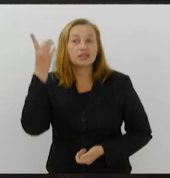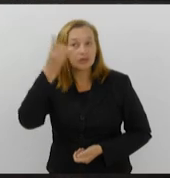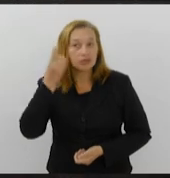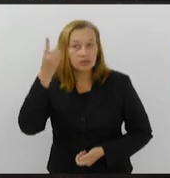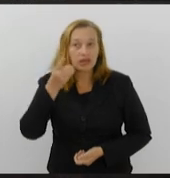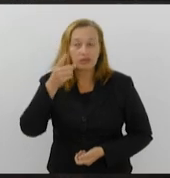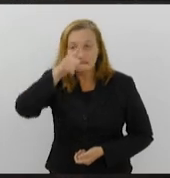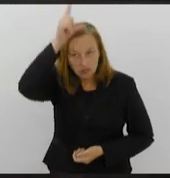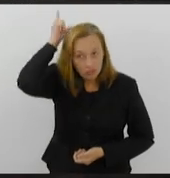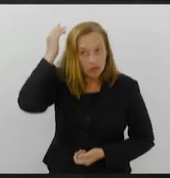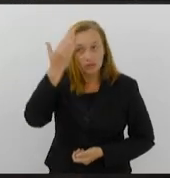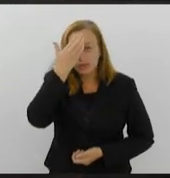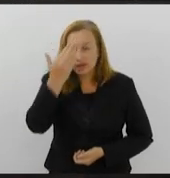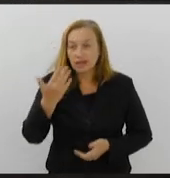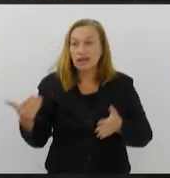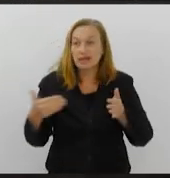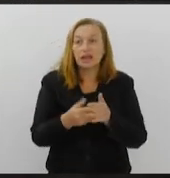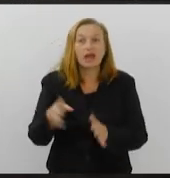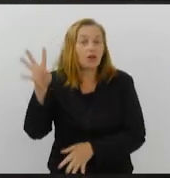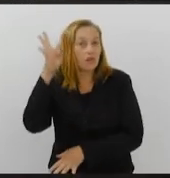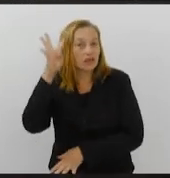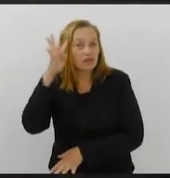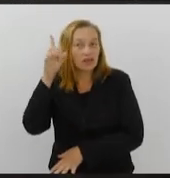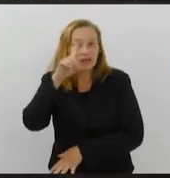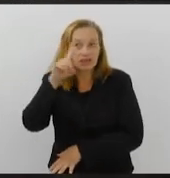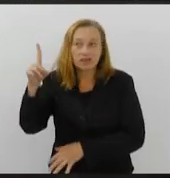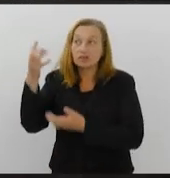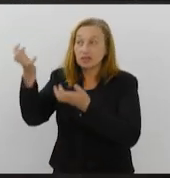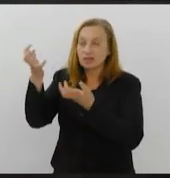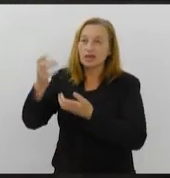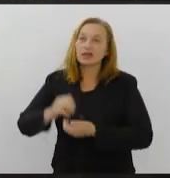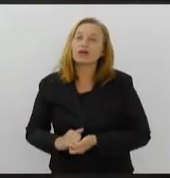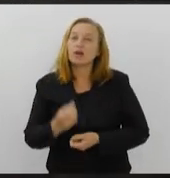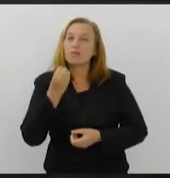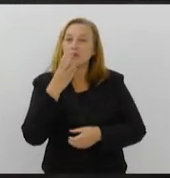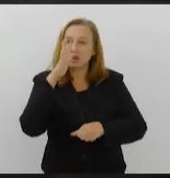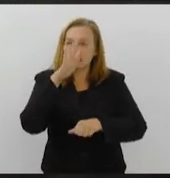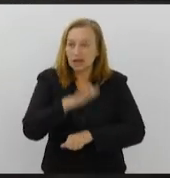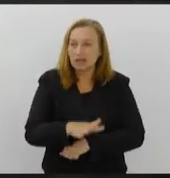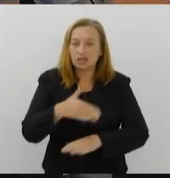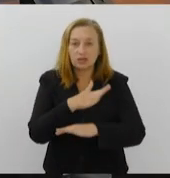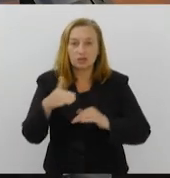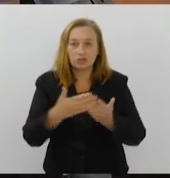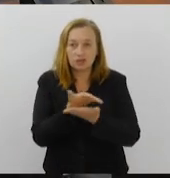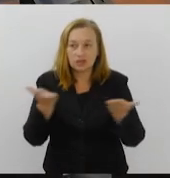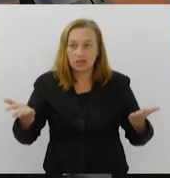Luiz Paulo. Até quarta-feira, se Deus quiser. Uma boa tarde para todos.